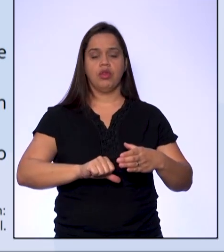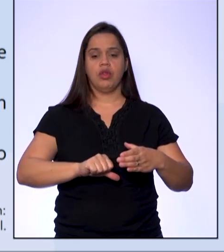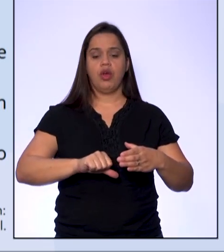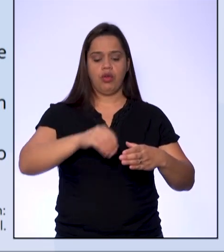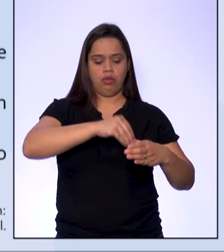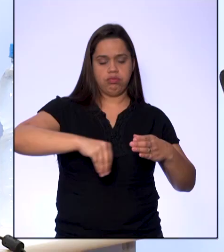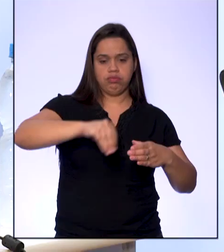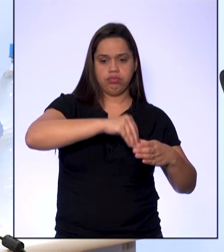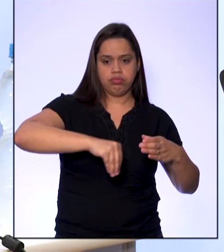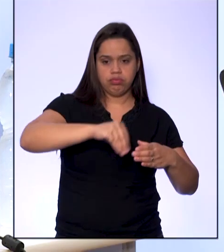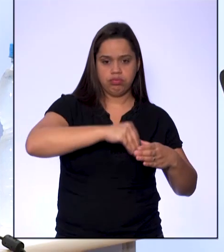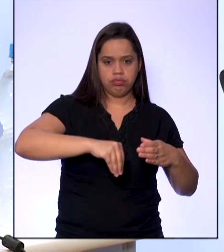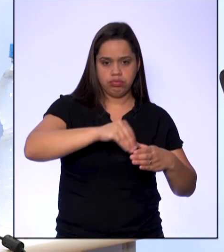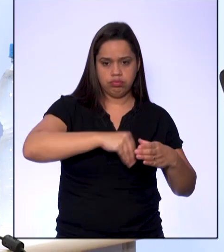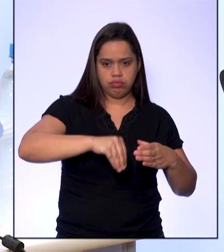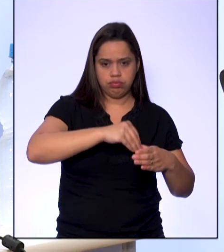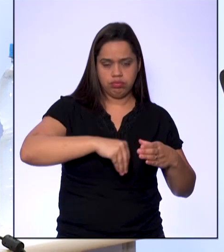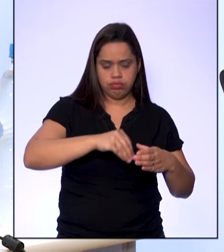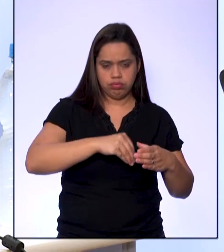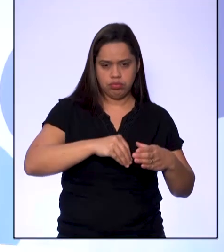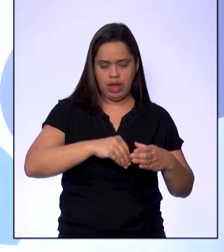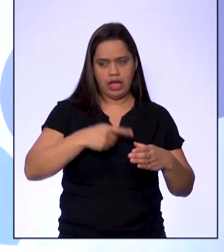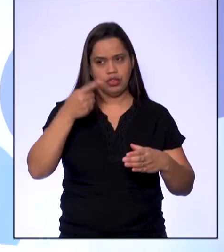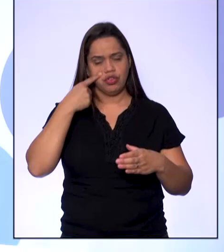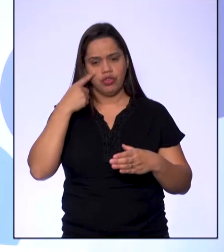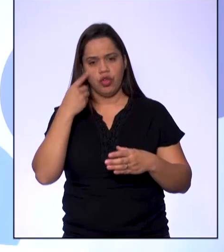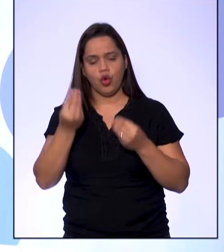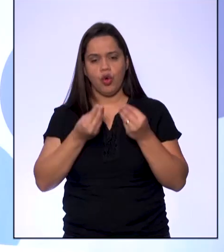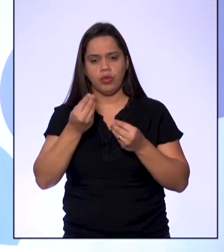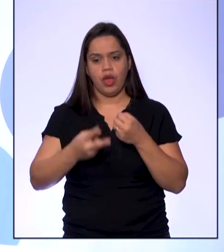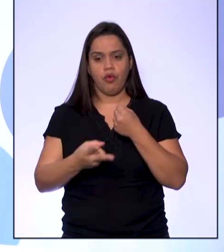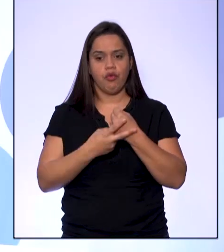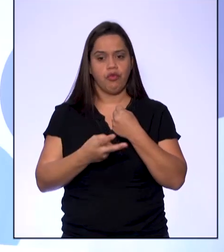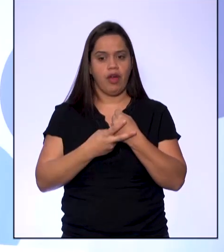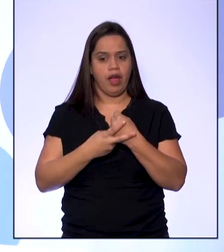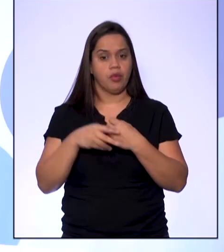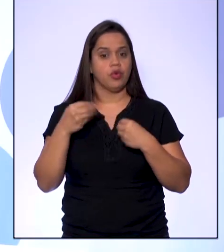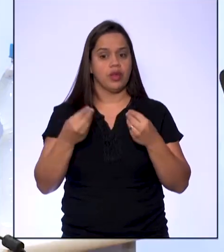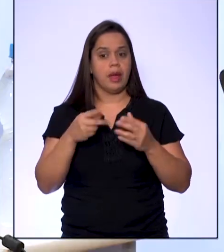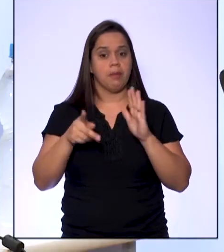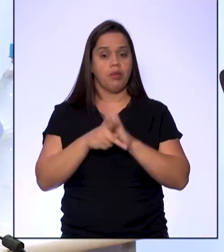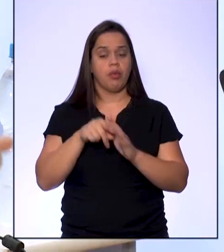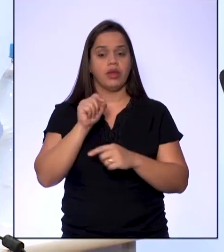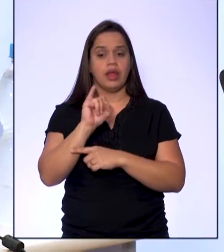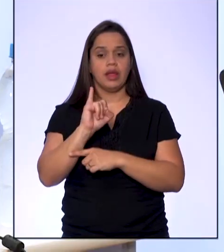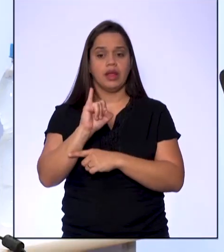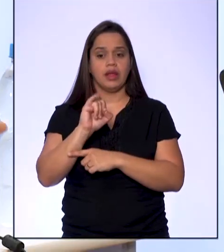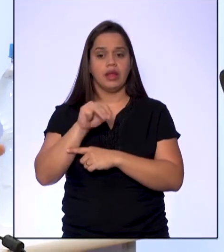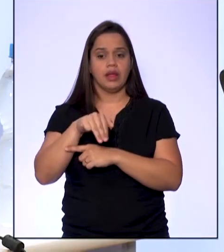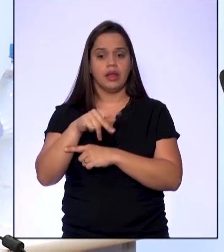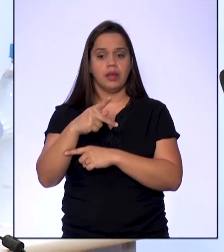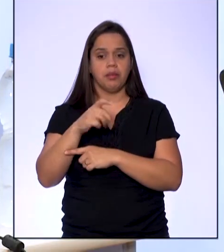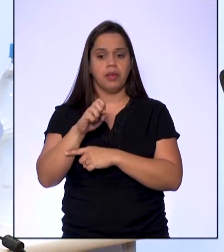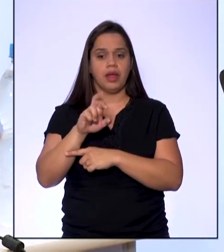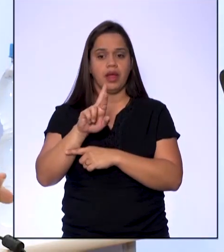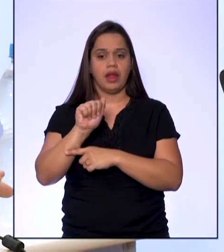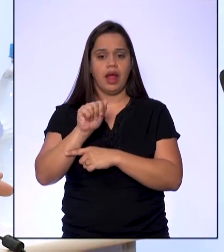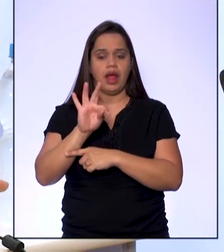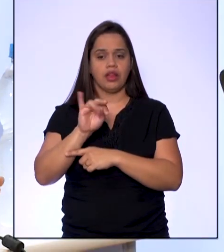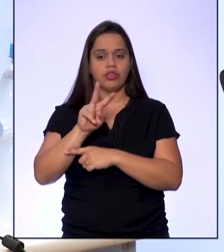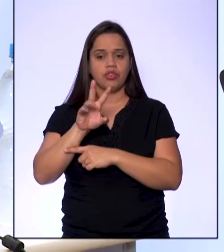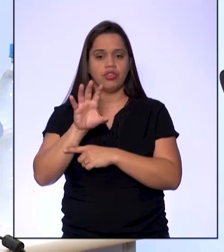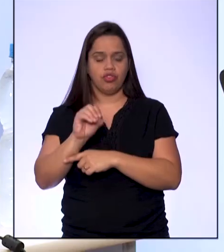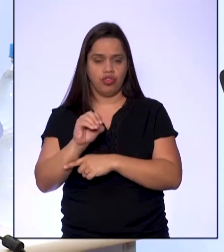verbos estão de que forma? Qual modo? No modo imperativo. Imperativo, exatamente. Imperativo. Coloque, acrescente,